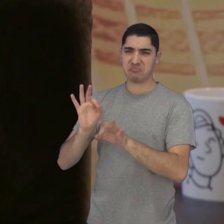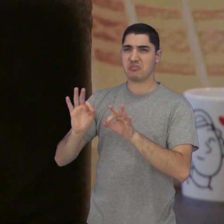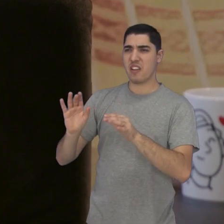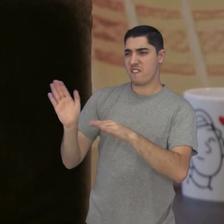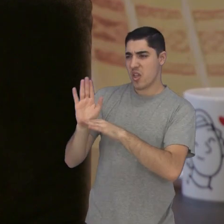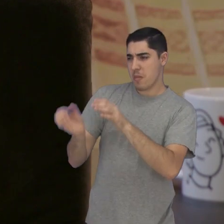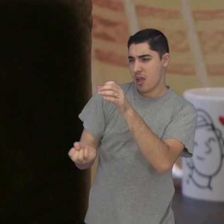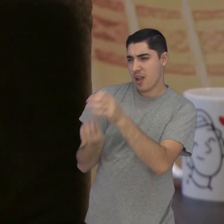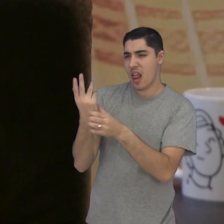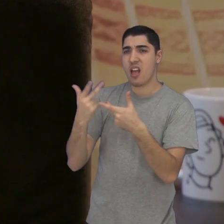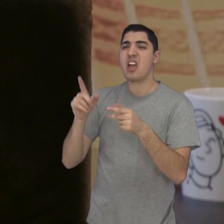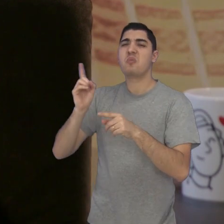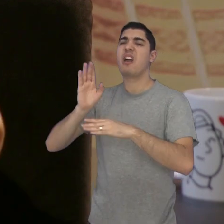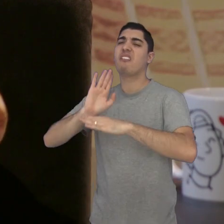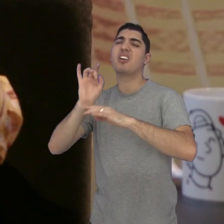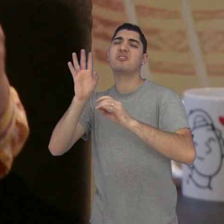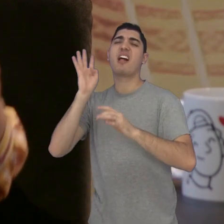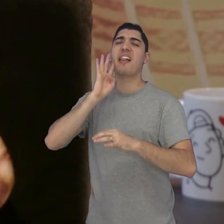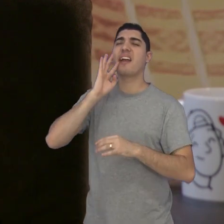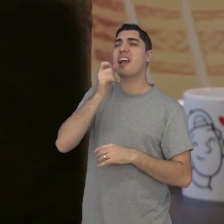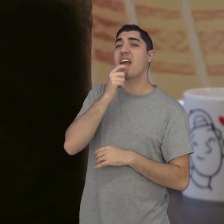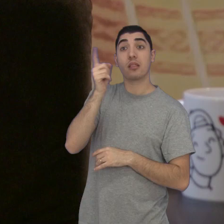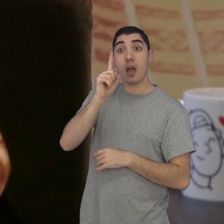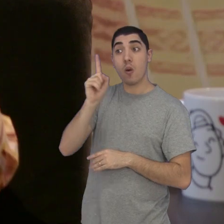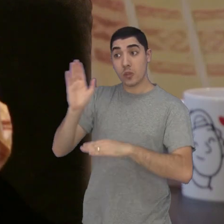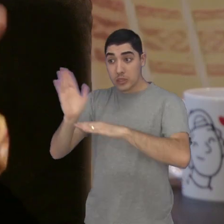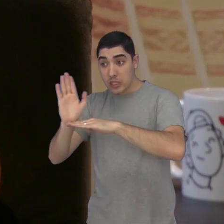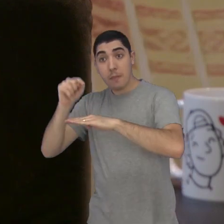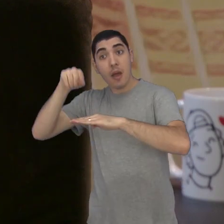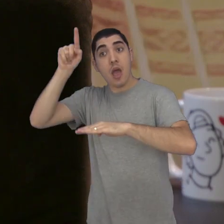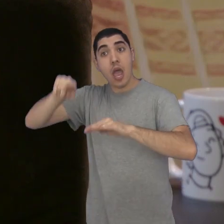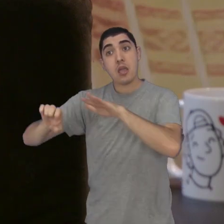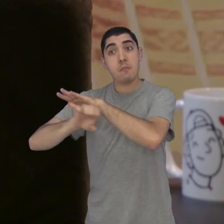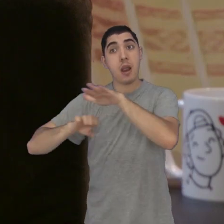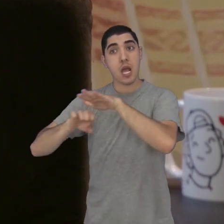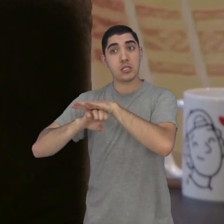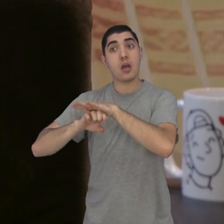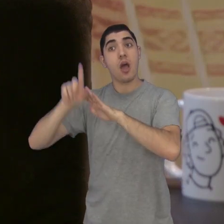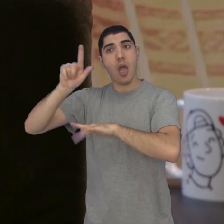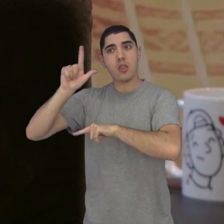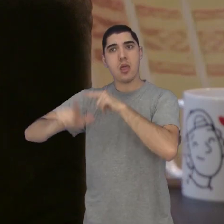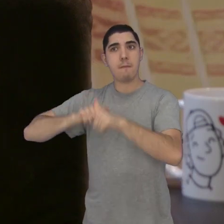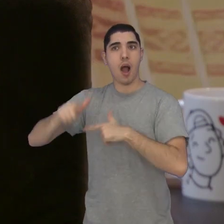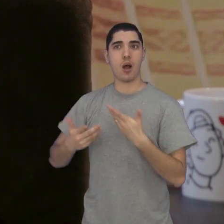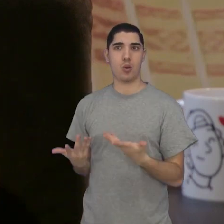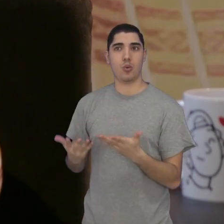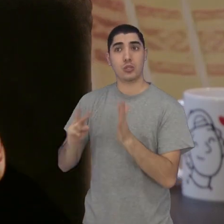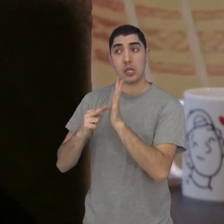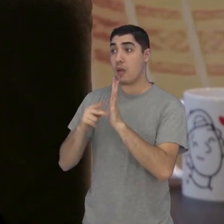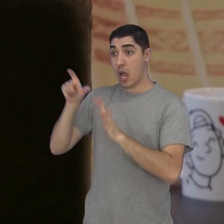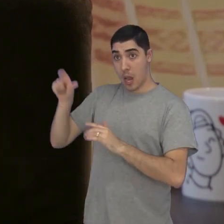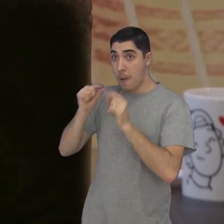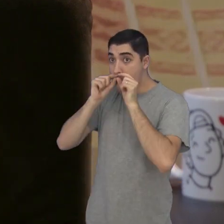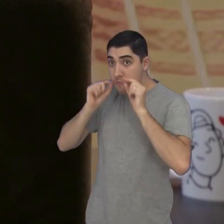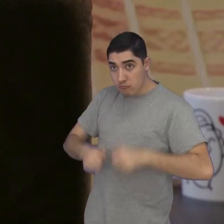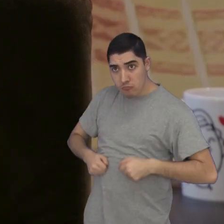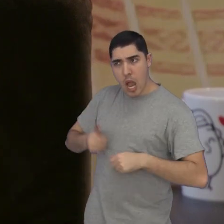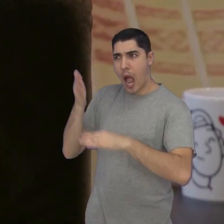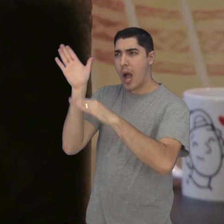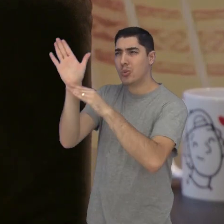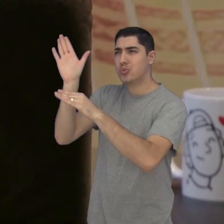via cinema só como um entretenimento, uma diversão, ele via como indústria, né? Ele gerou muito emprego, ele ajudou muita